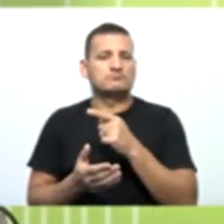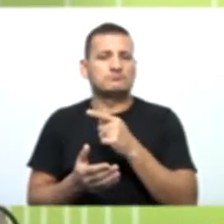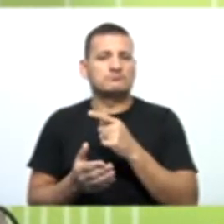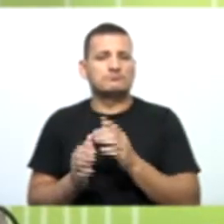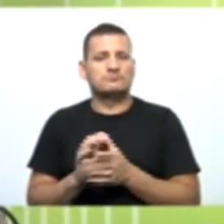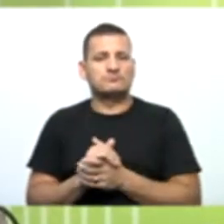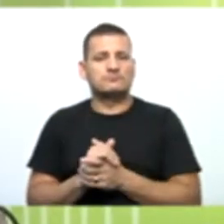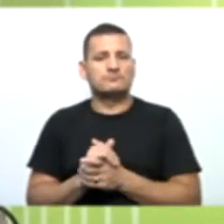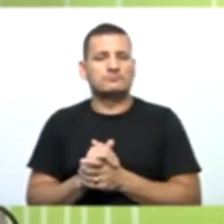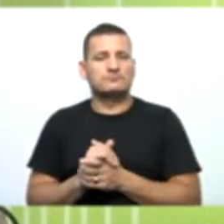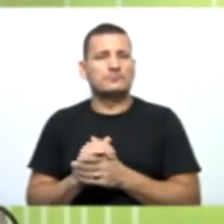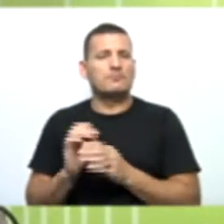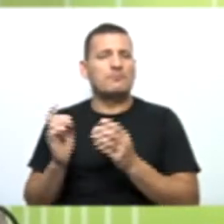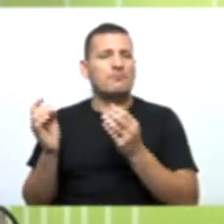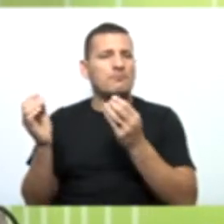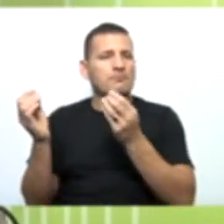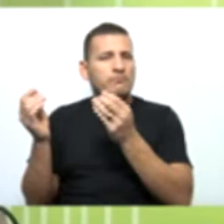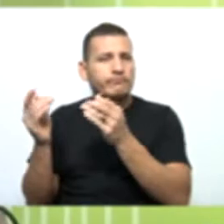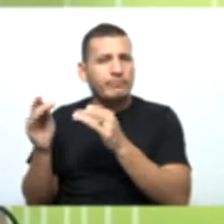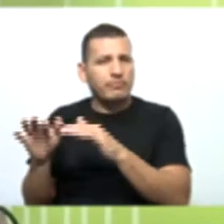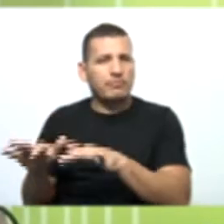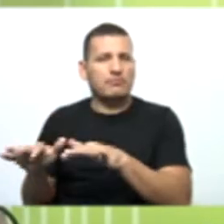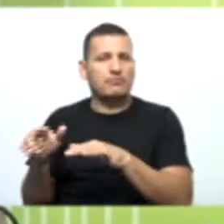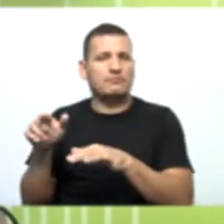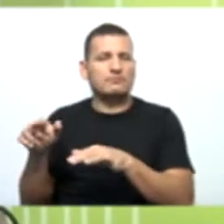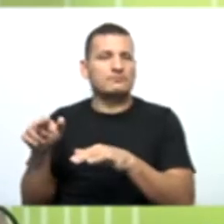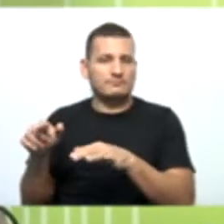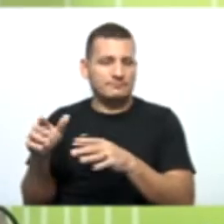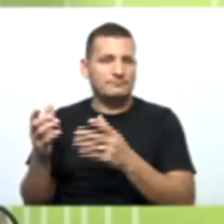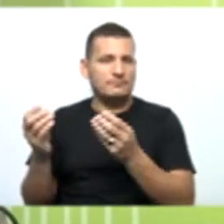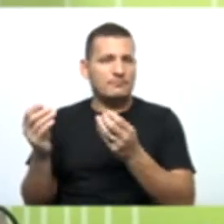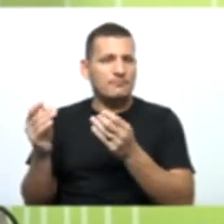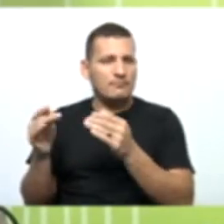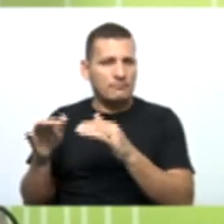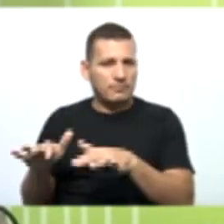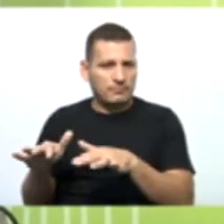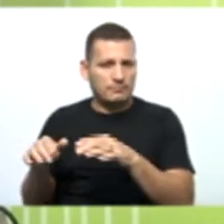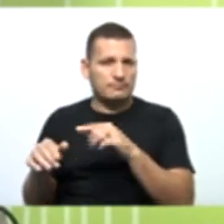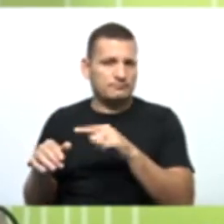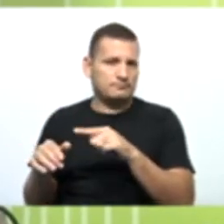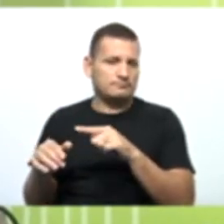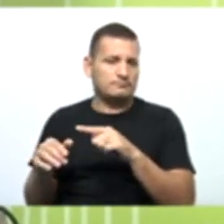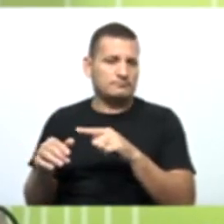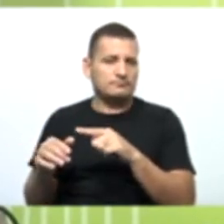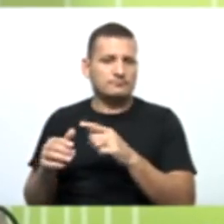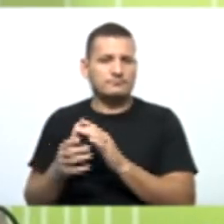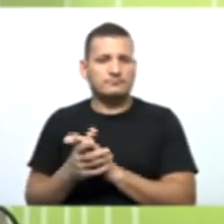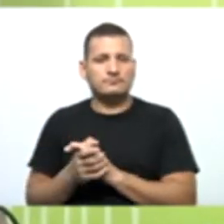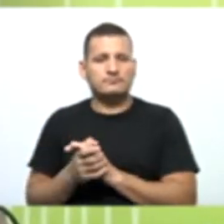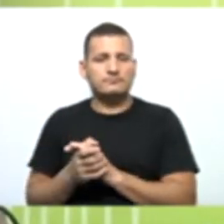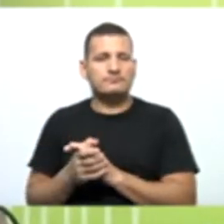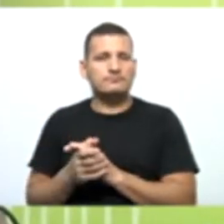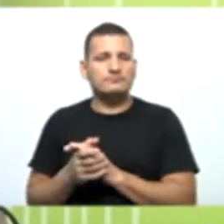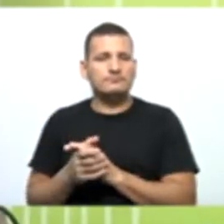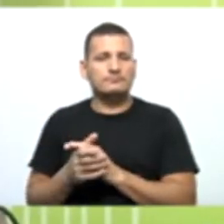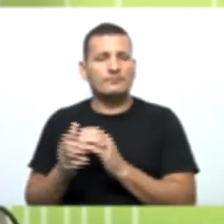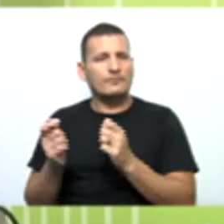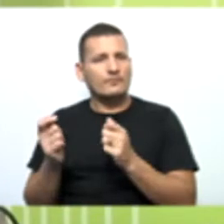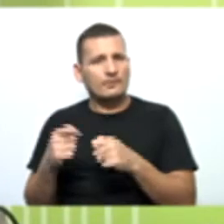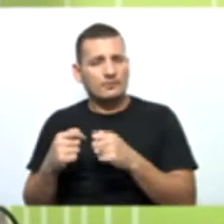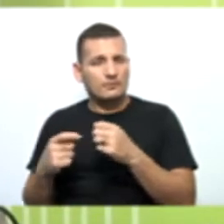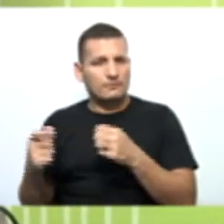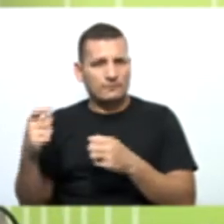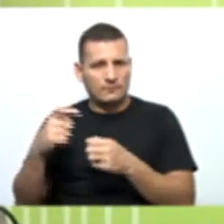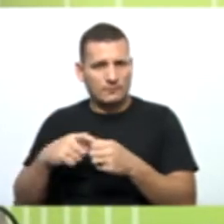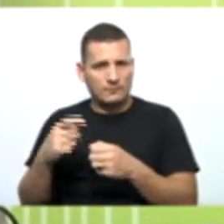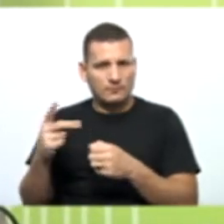o imóvel dessa instituição, você acha que ela teria condição de retornar o seu